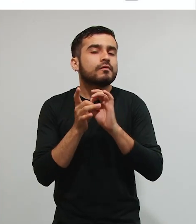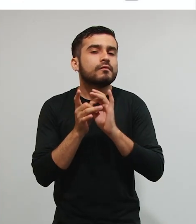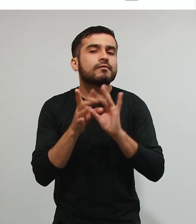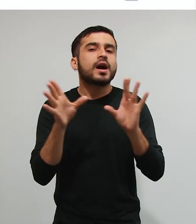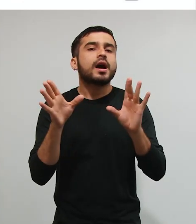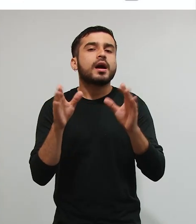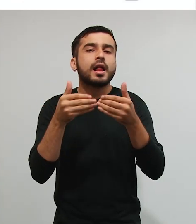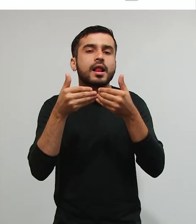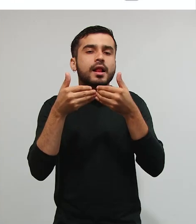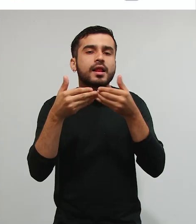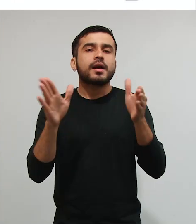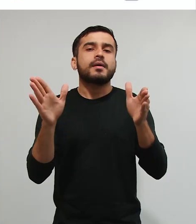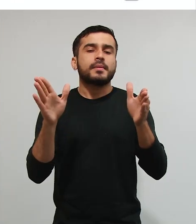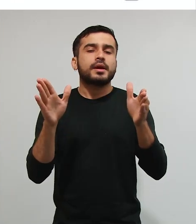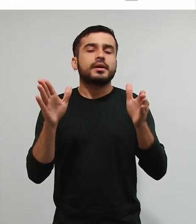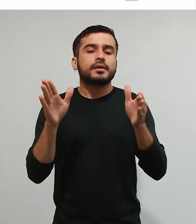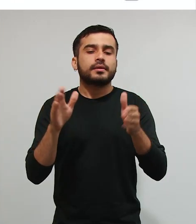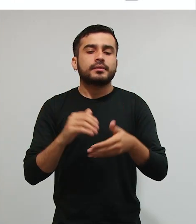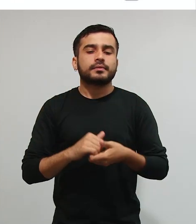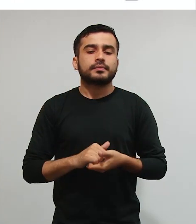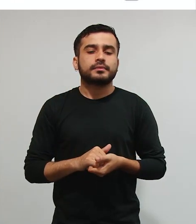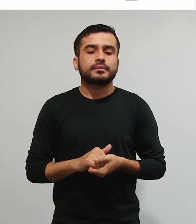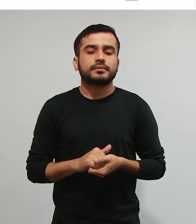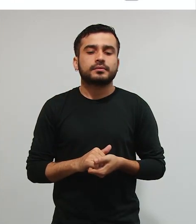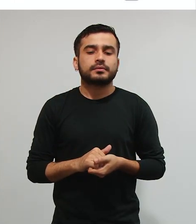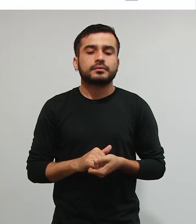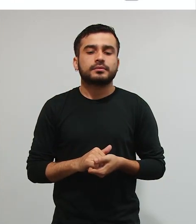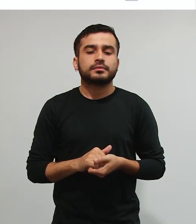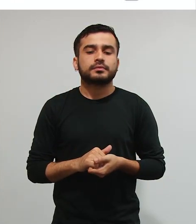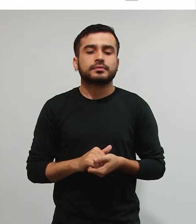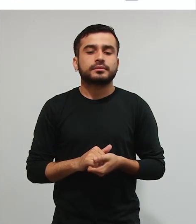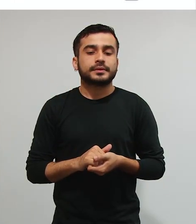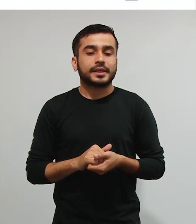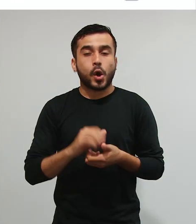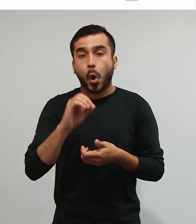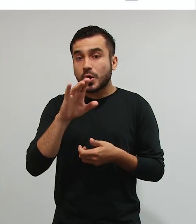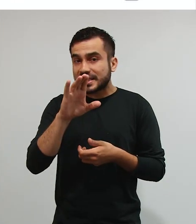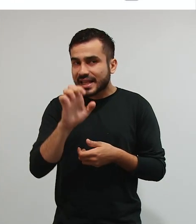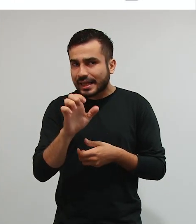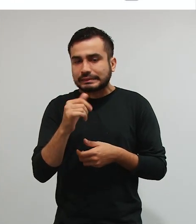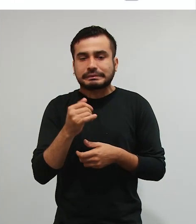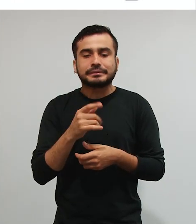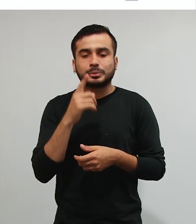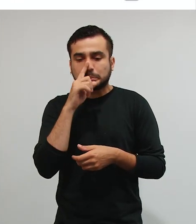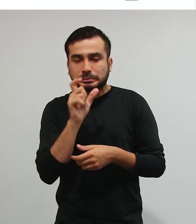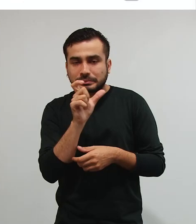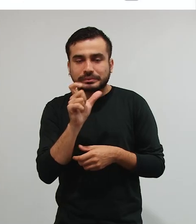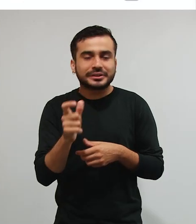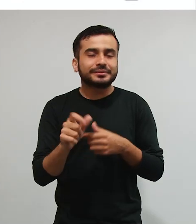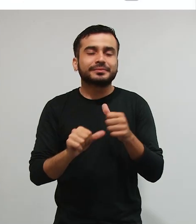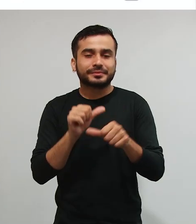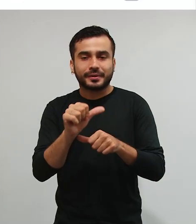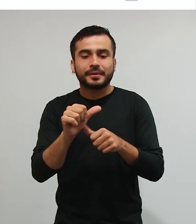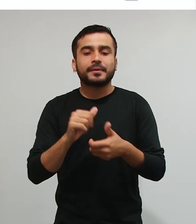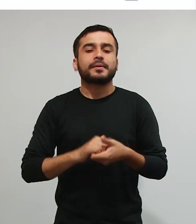deixa aberta, você não, né? Você tá bom demais, você deixa